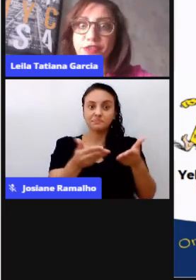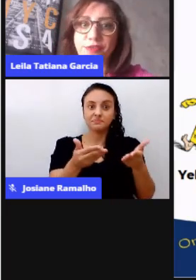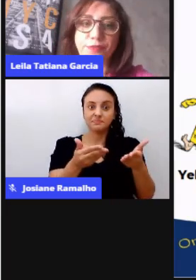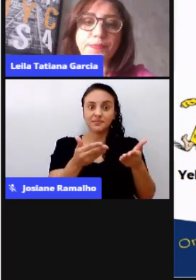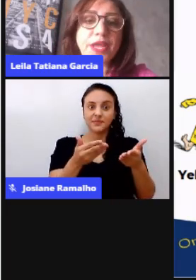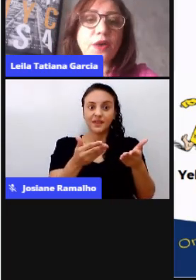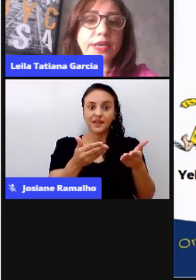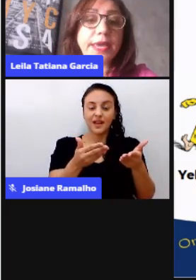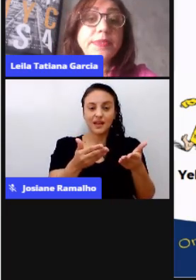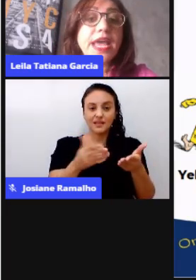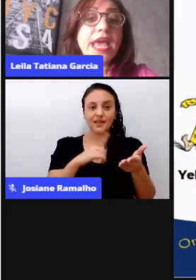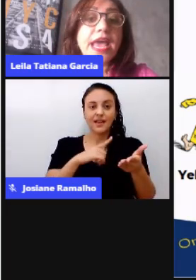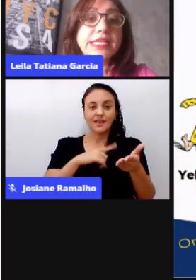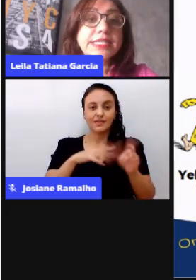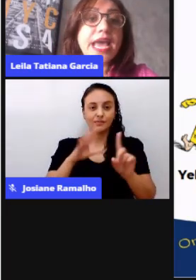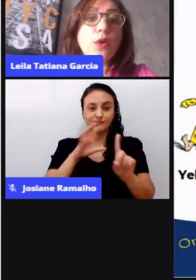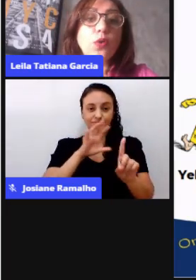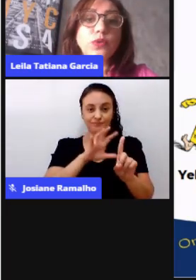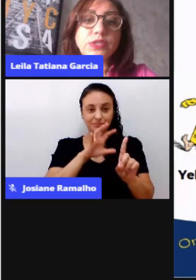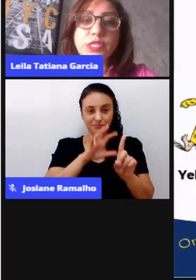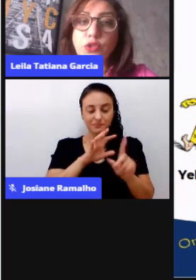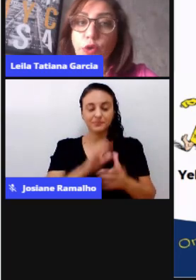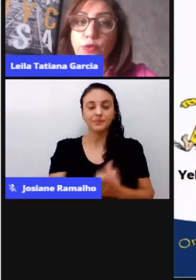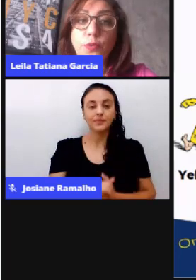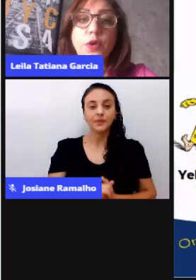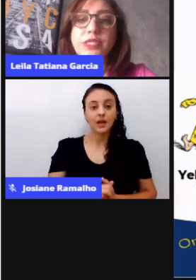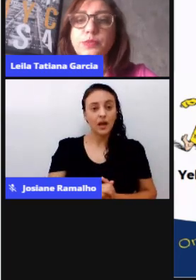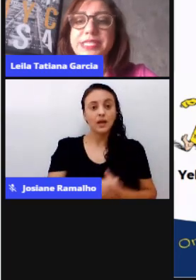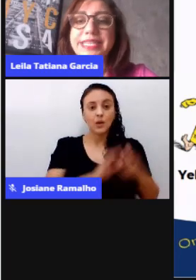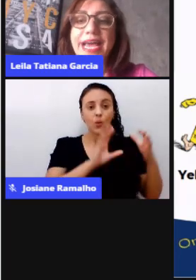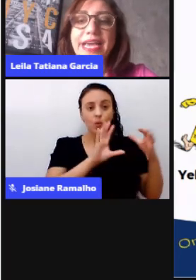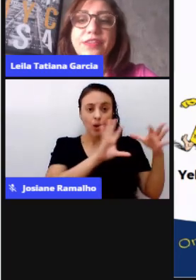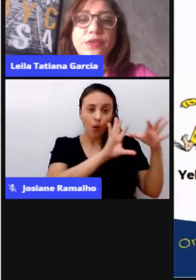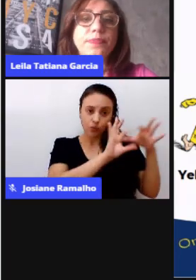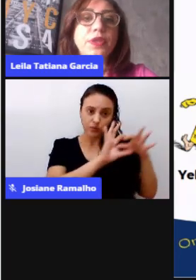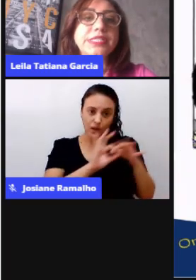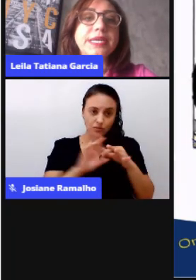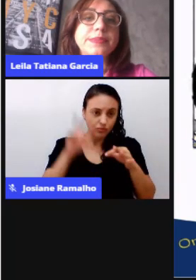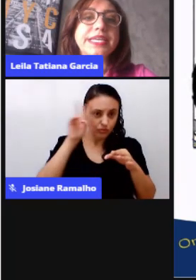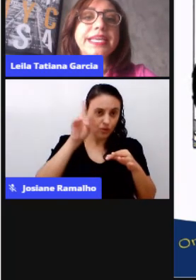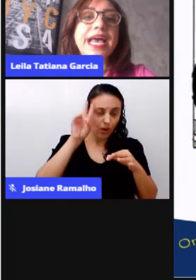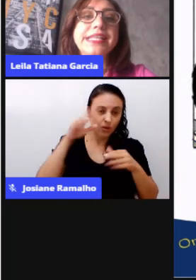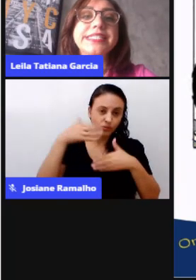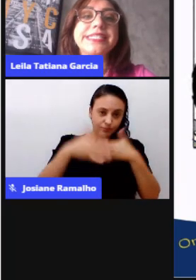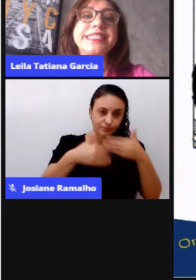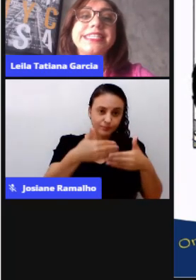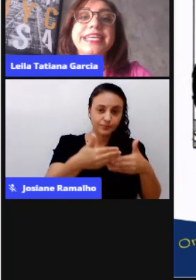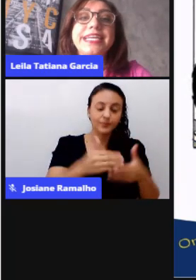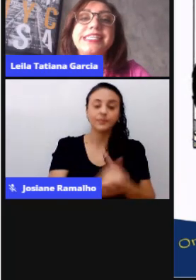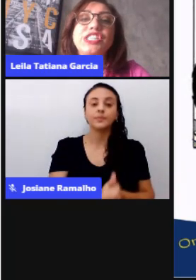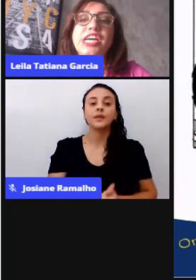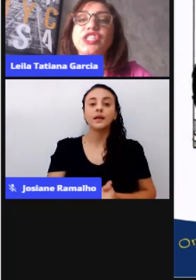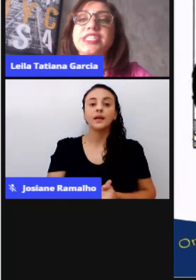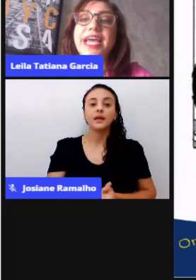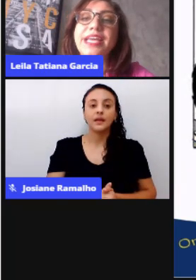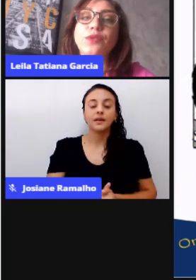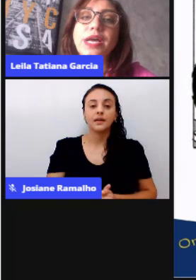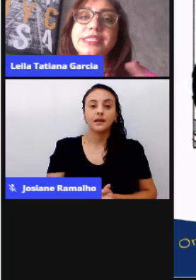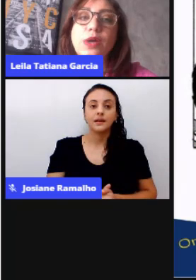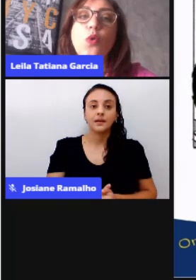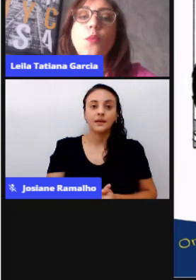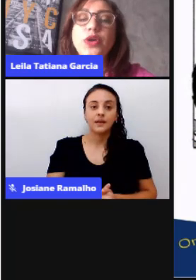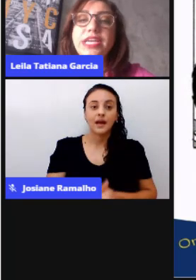muito efetivo, ok? Esse é o contexto histórico. No próximo slide, nós temos aqui as tirinhas e charges